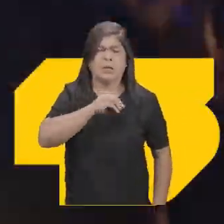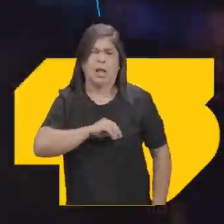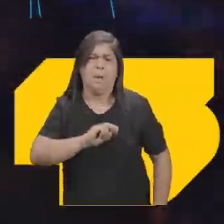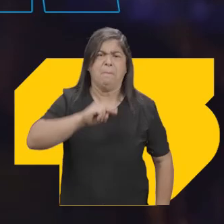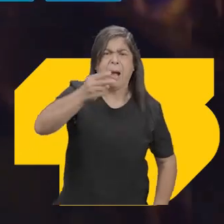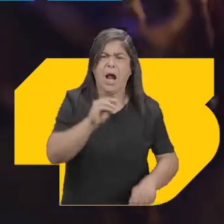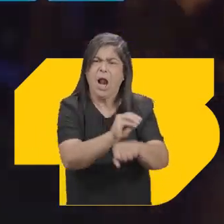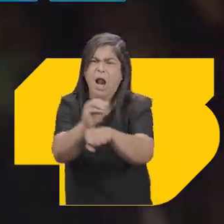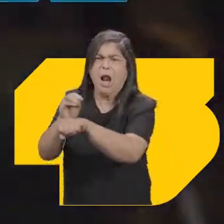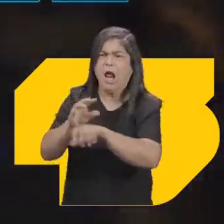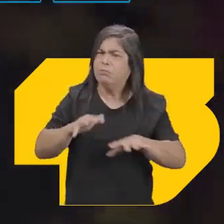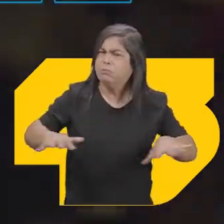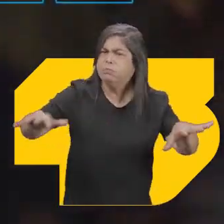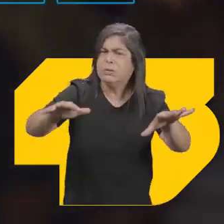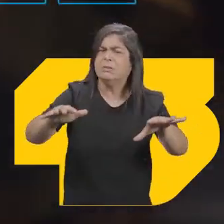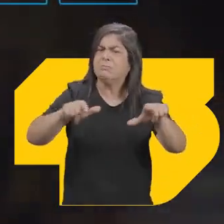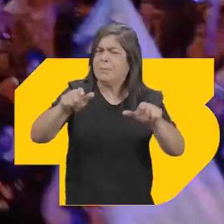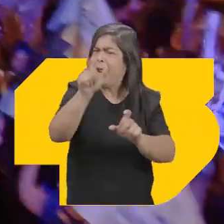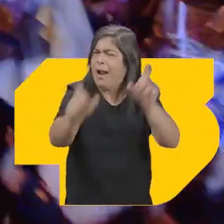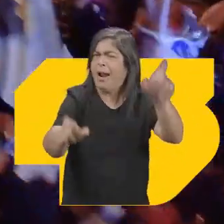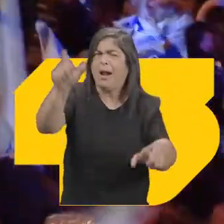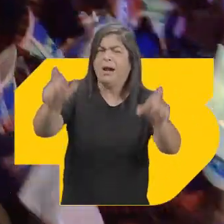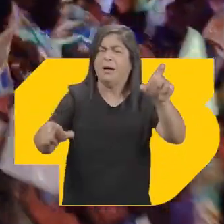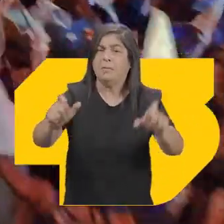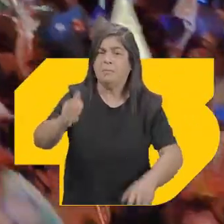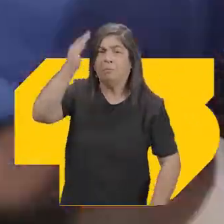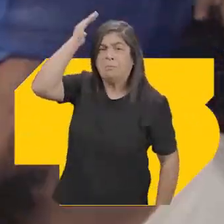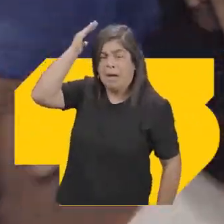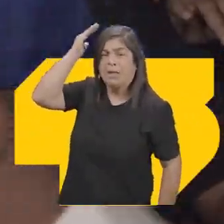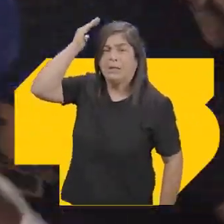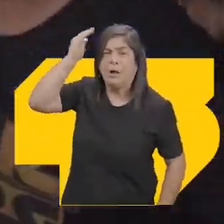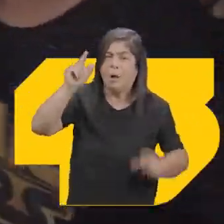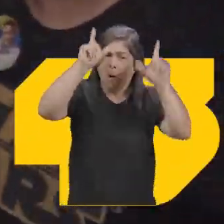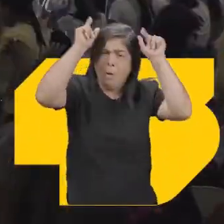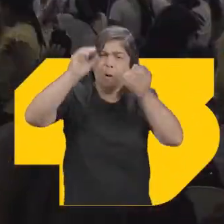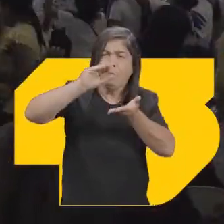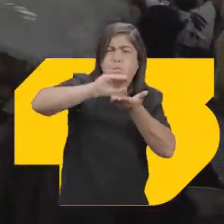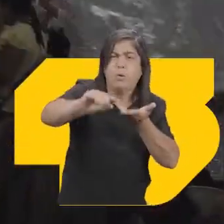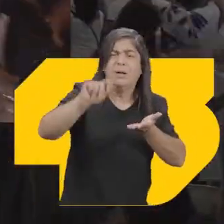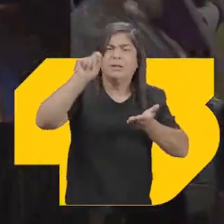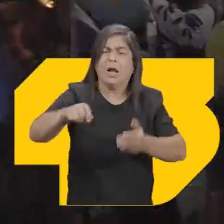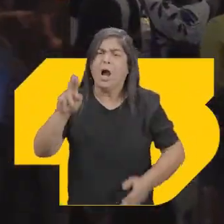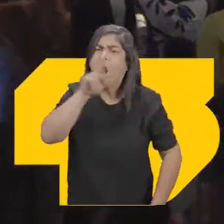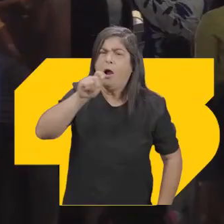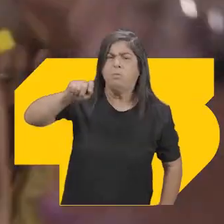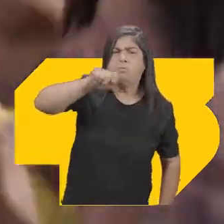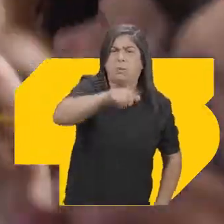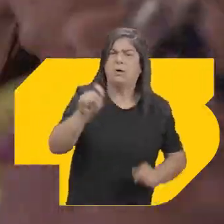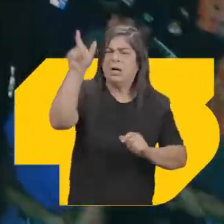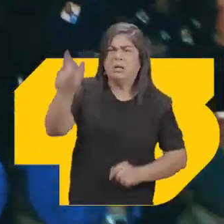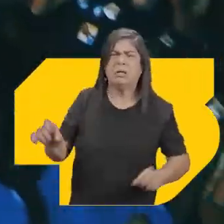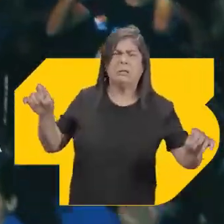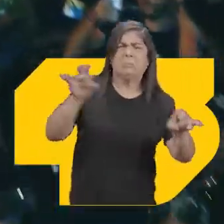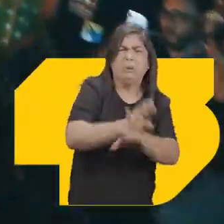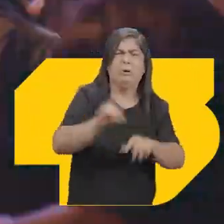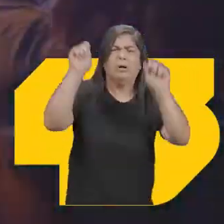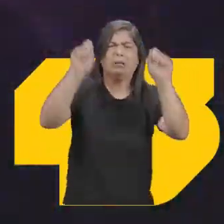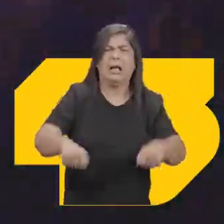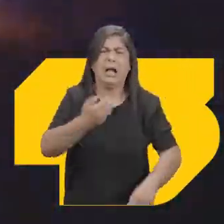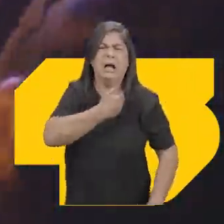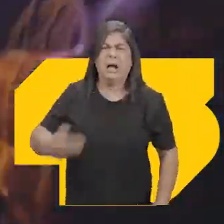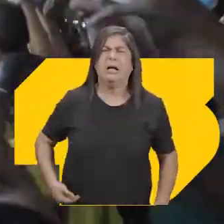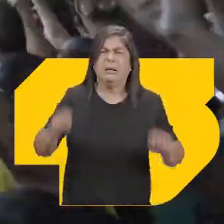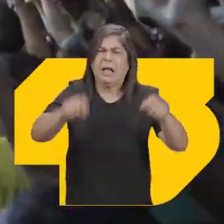salários e cuidar bem direitinho do trabalhador. Pedro votou pelo piso da enfermagem a favor do Auxílio Brasil. O cara tá pronto, tá preparado